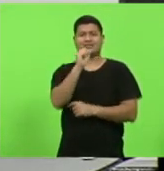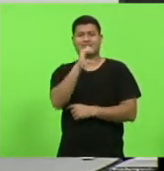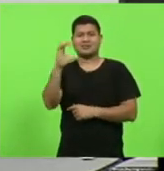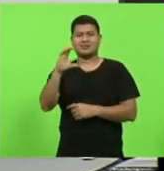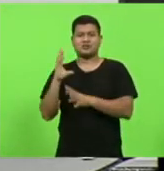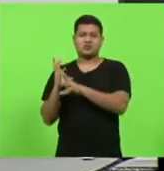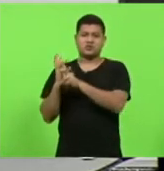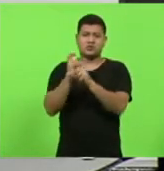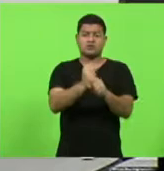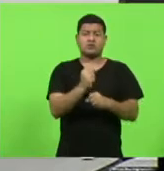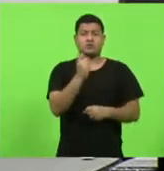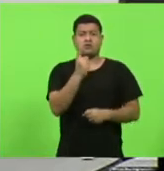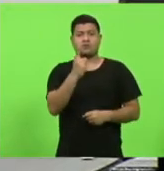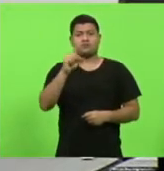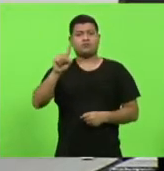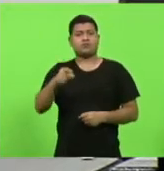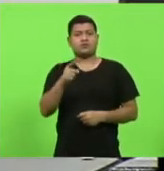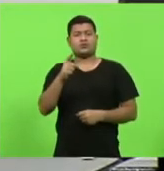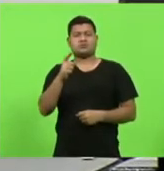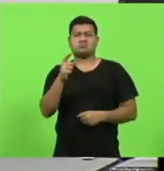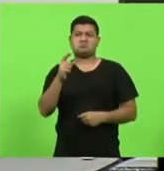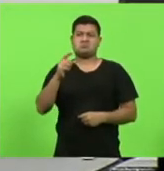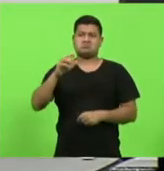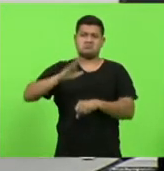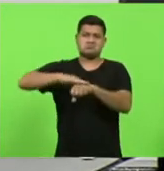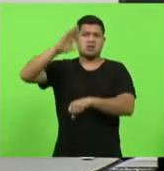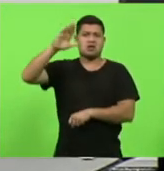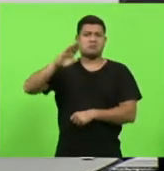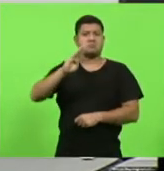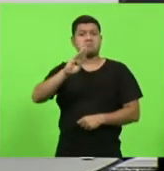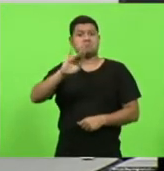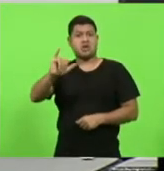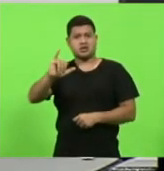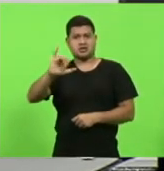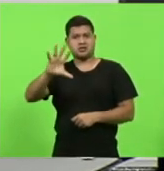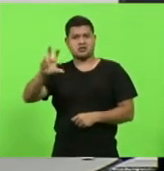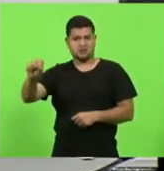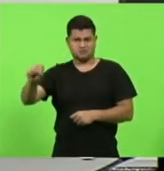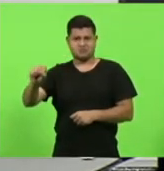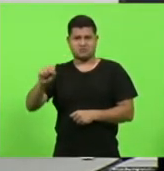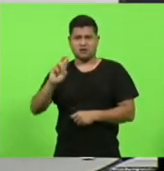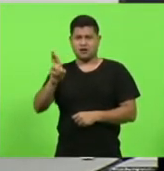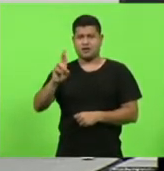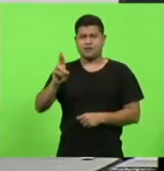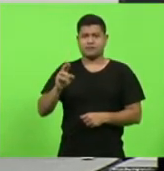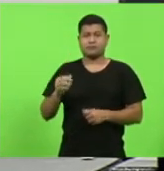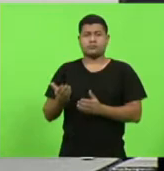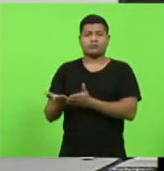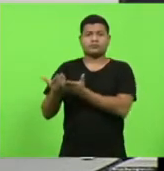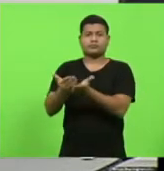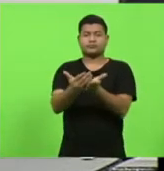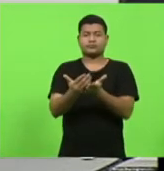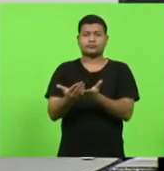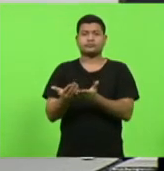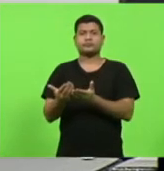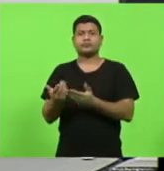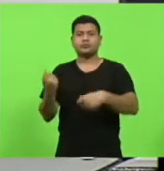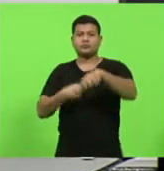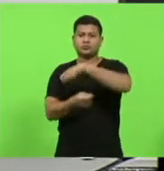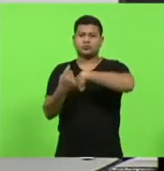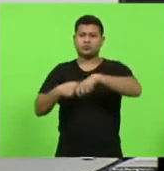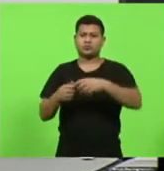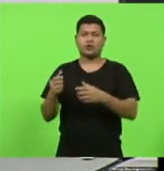nas concessões aí dos aeroportos. Só que aí, para Santa Catarina, vem